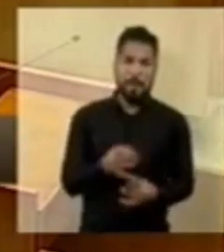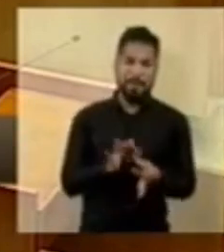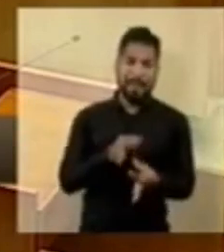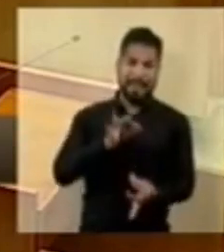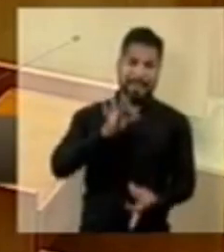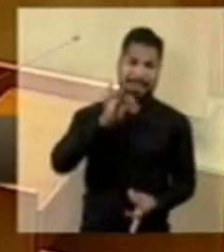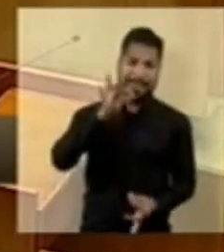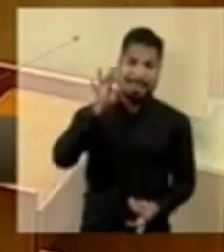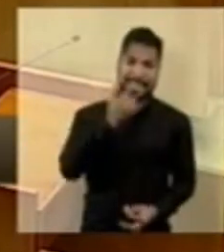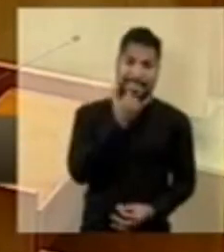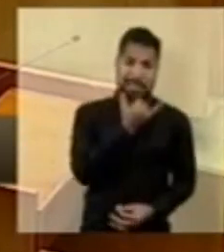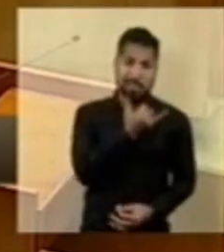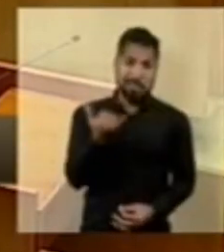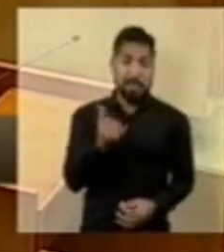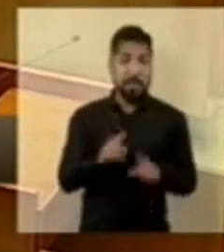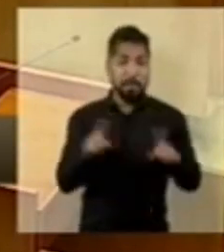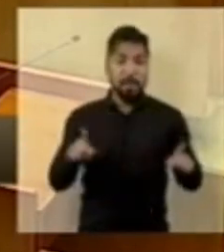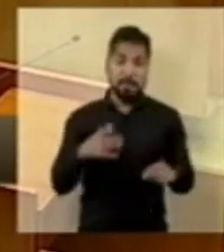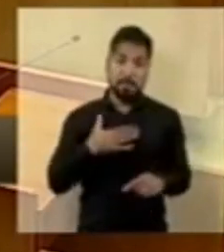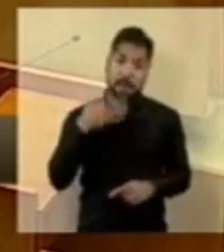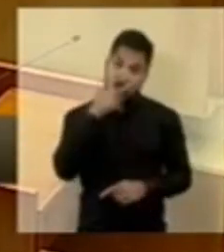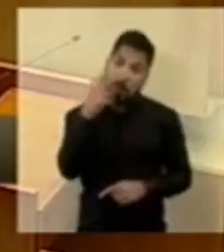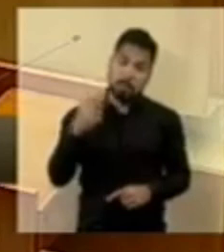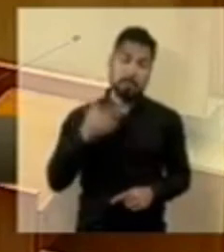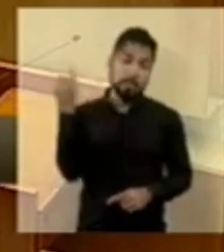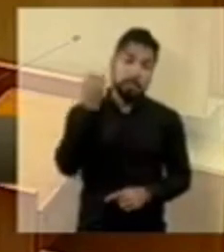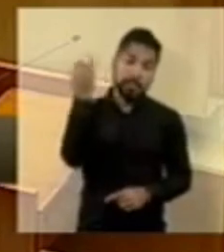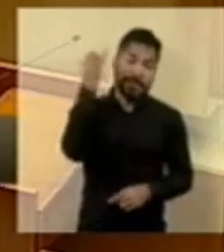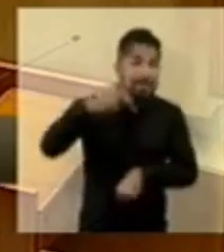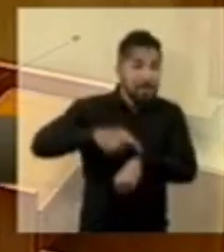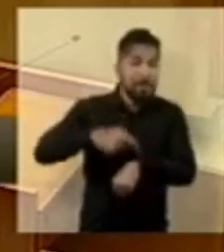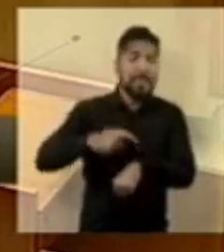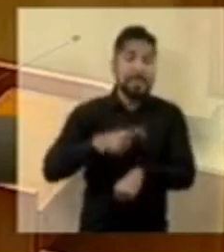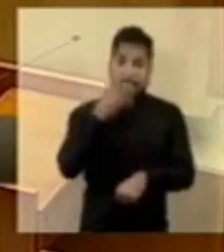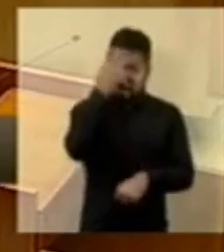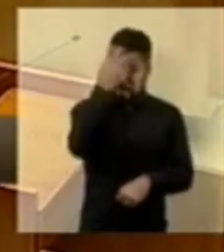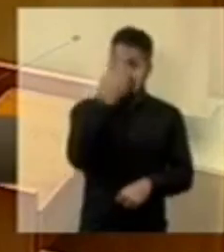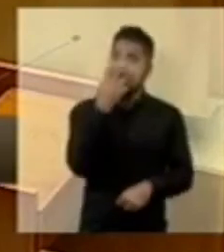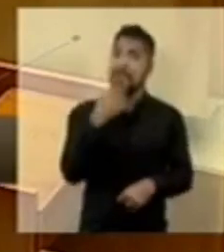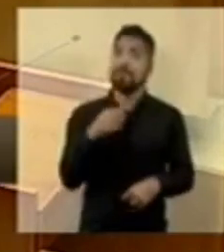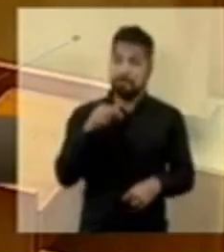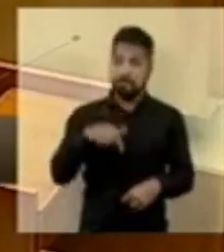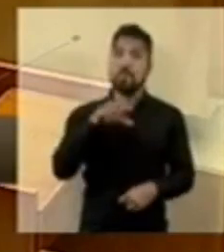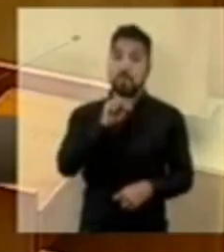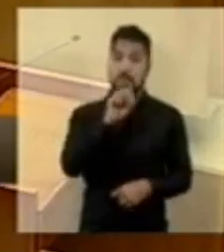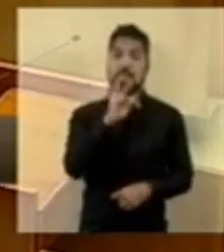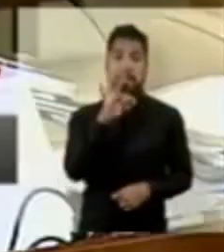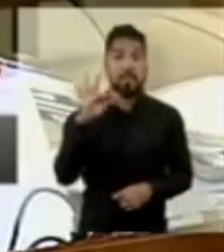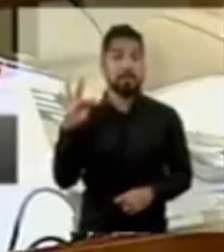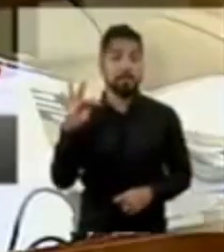ter me alongado mas eu considero que este é um momento dramático do supremo tribunal federal